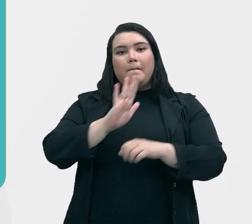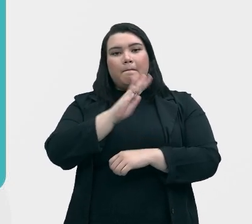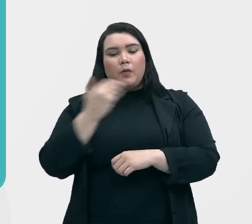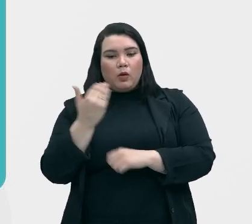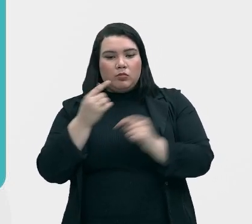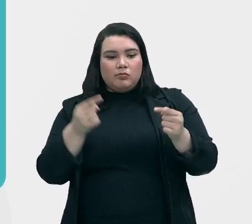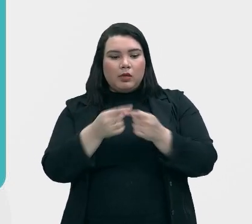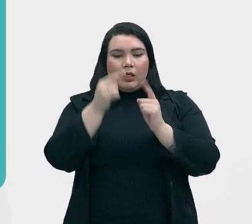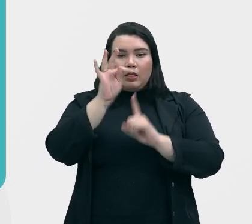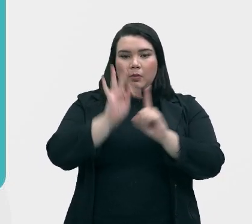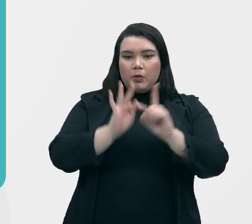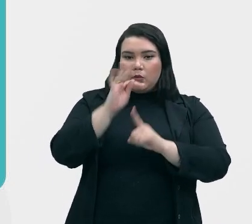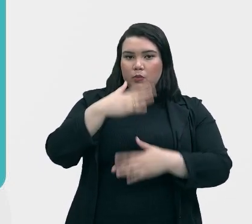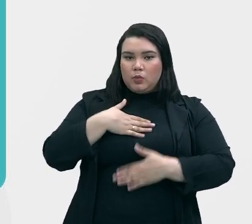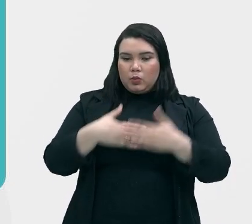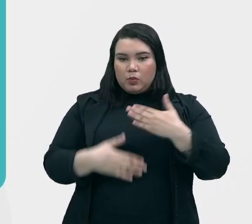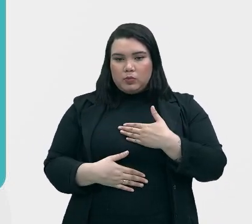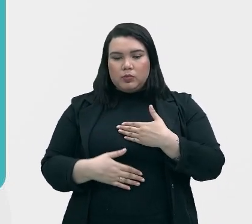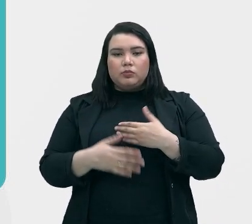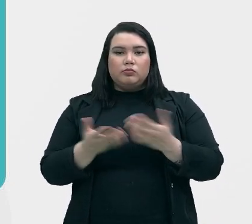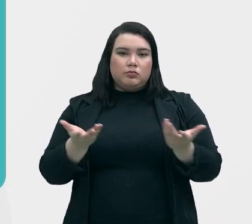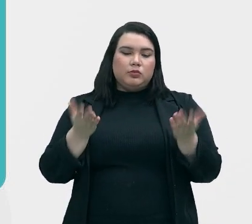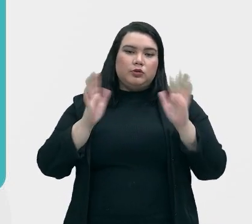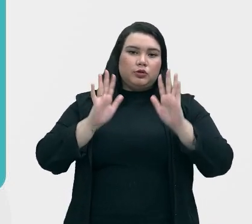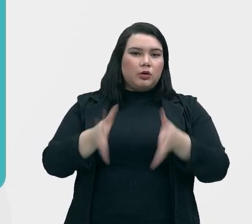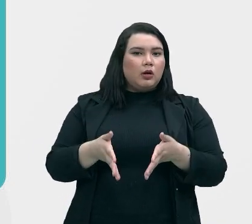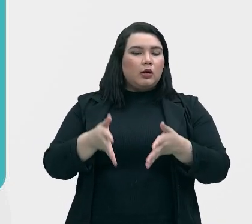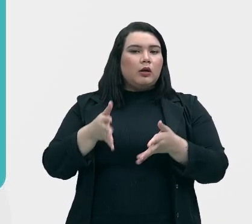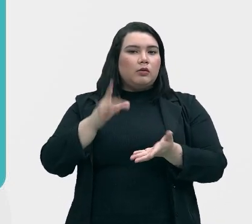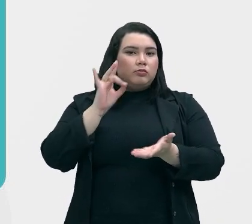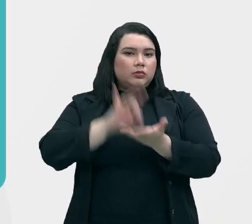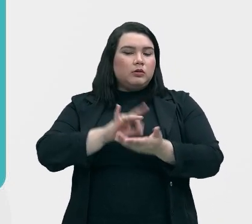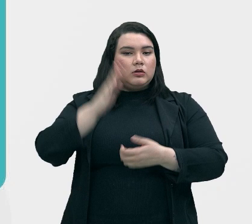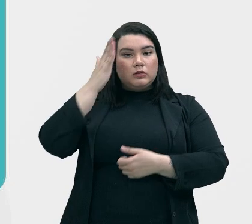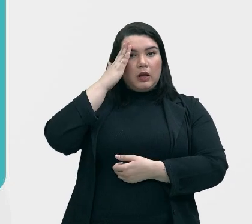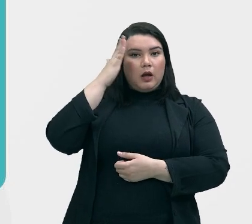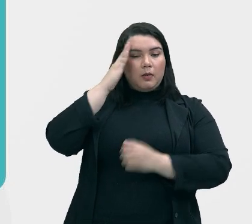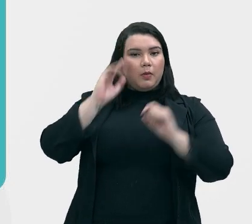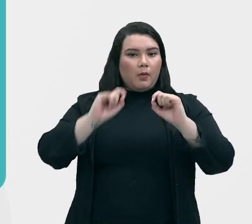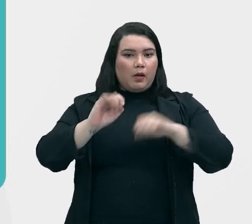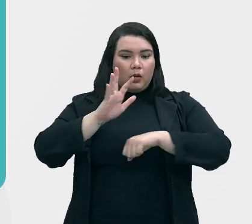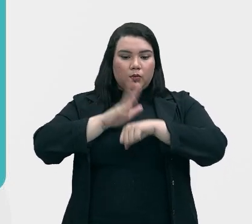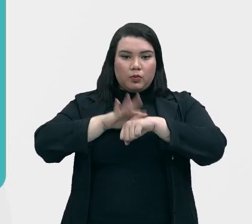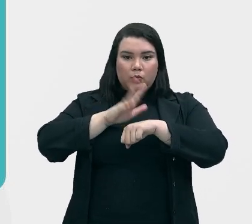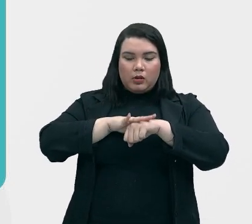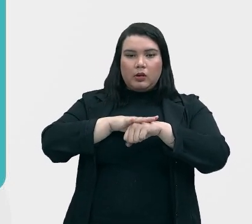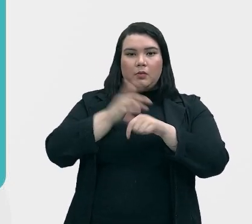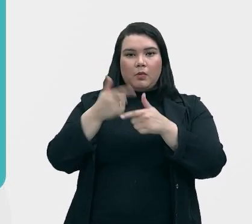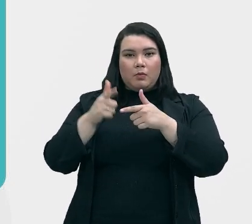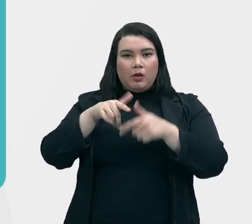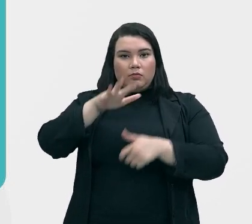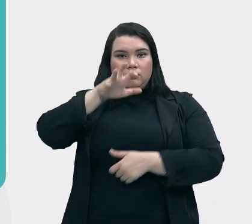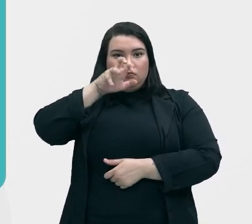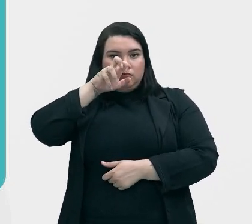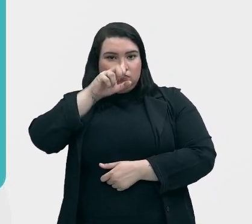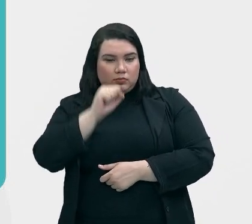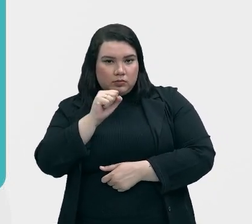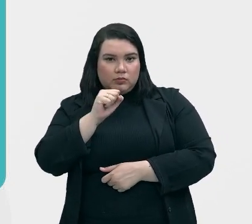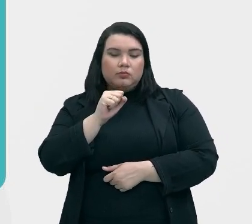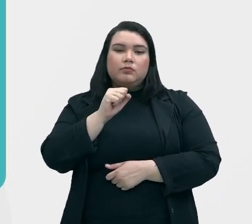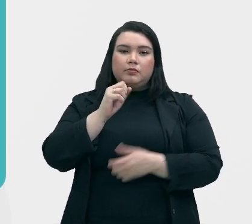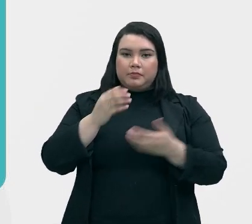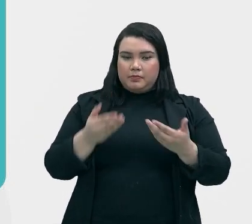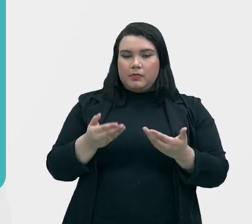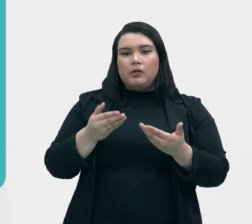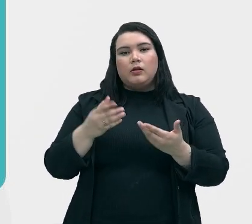à temperatura. Já é fato que doenças respiratórias e